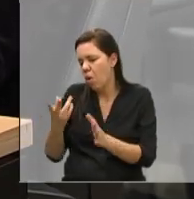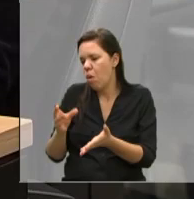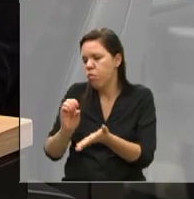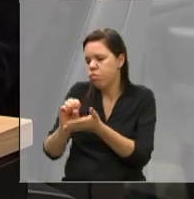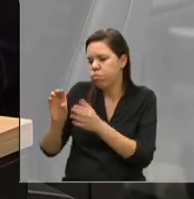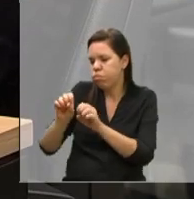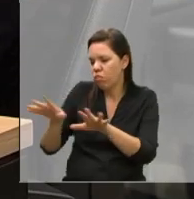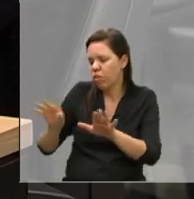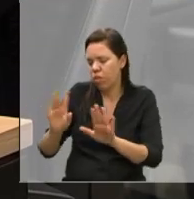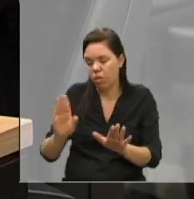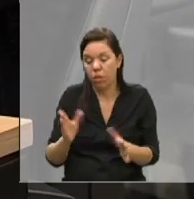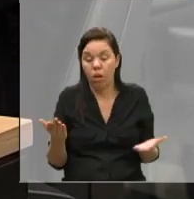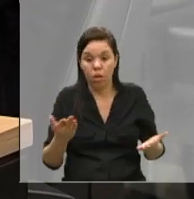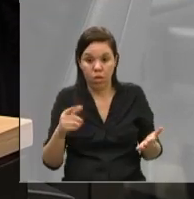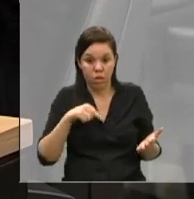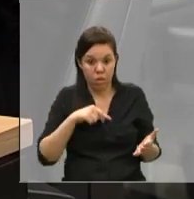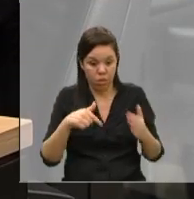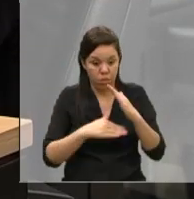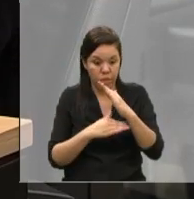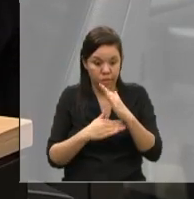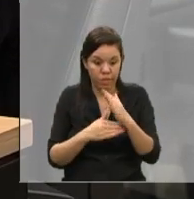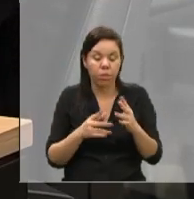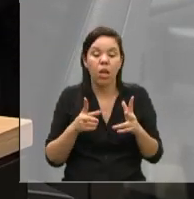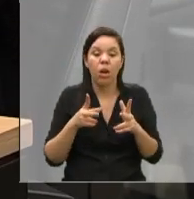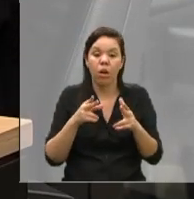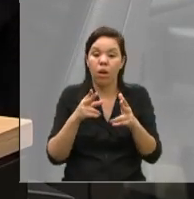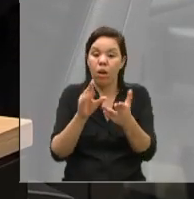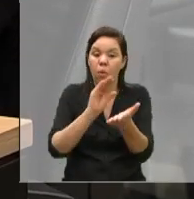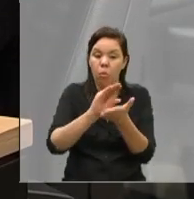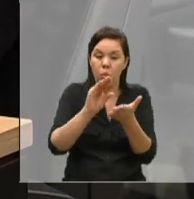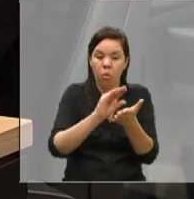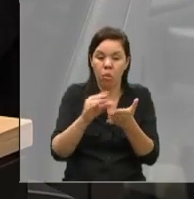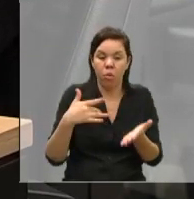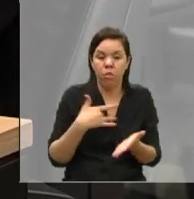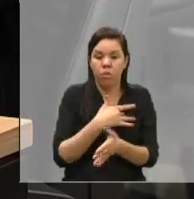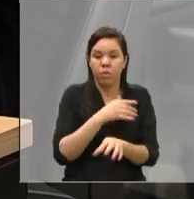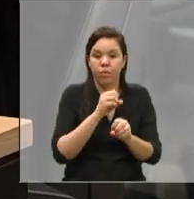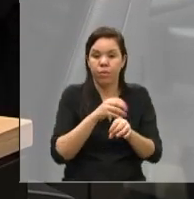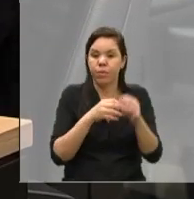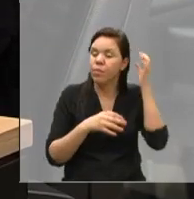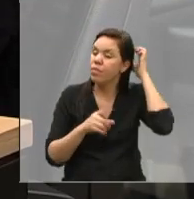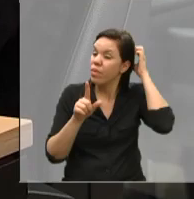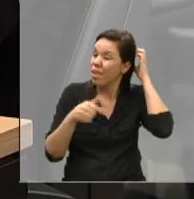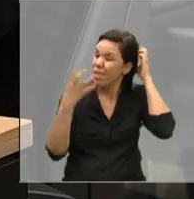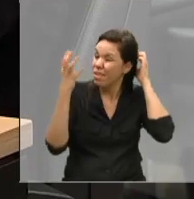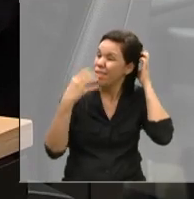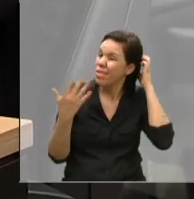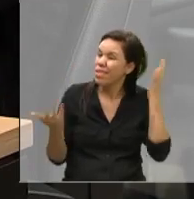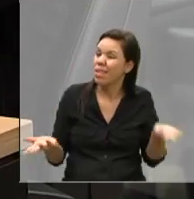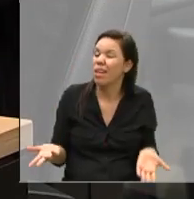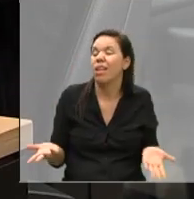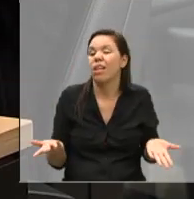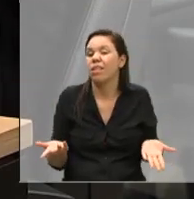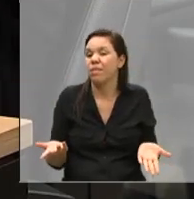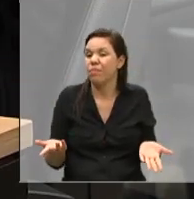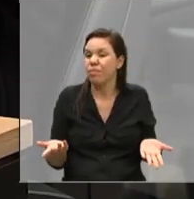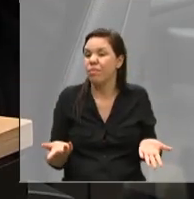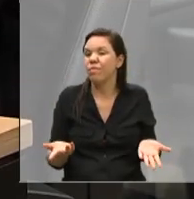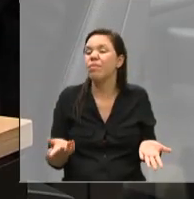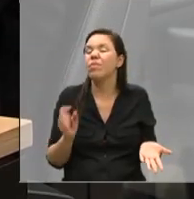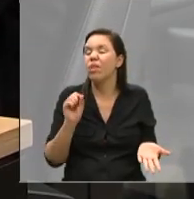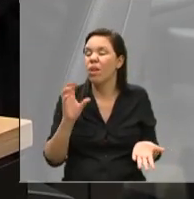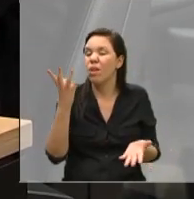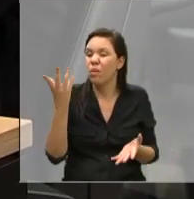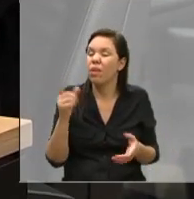foi aprovado nessa Câmara prevê redução de investimento na área da saúde e da educação, isso é muito sério, num contexto de desmonte